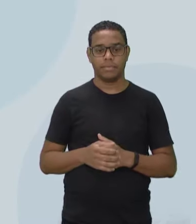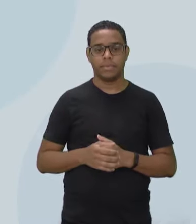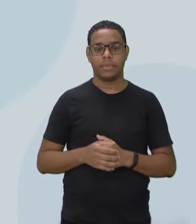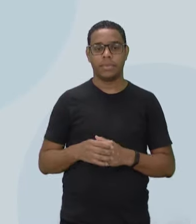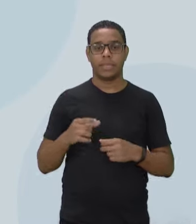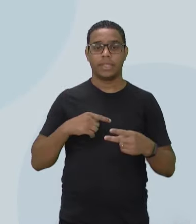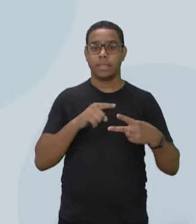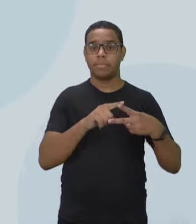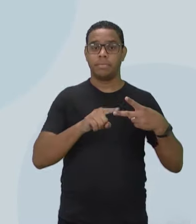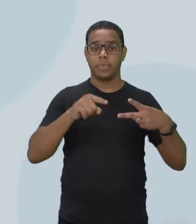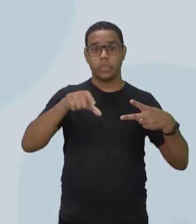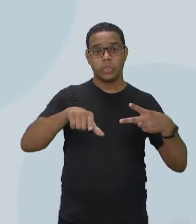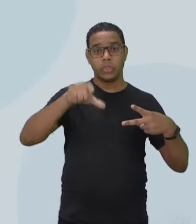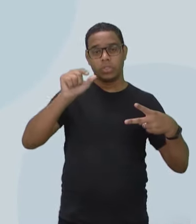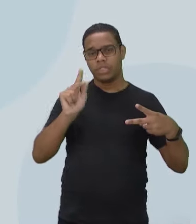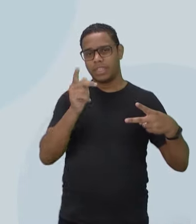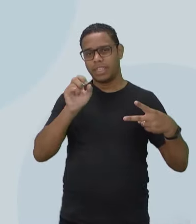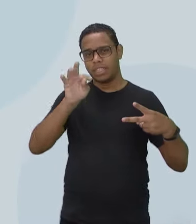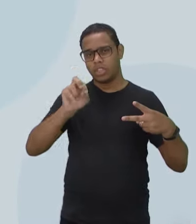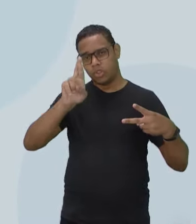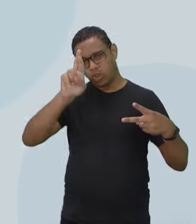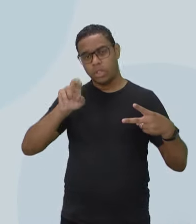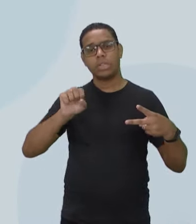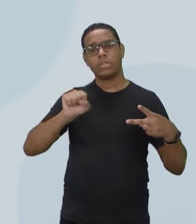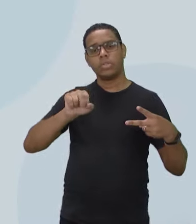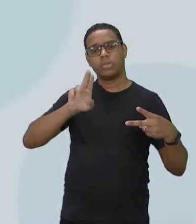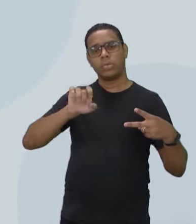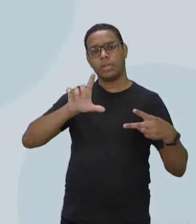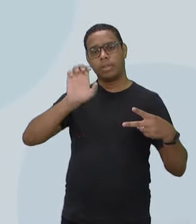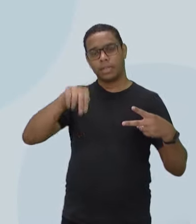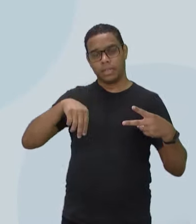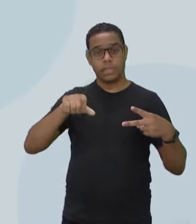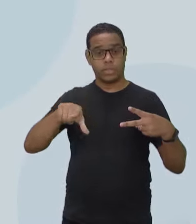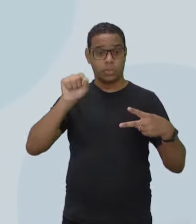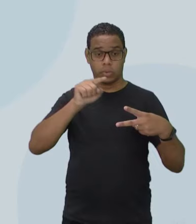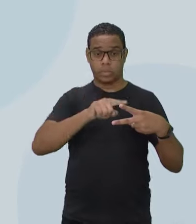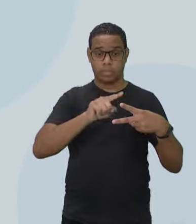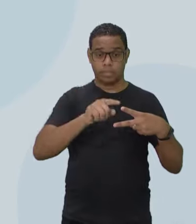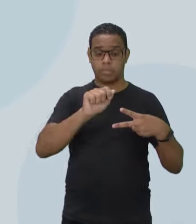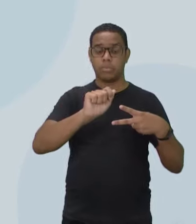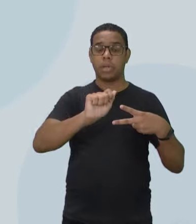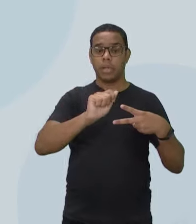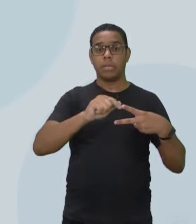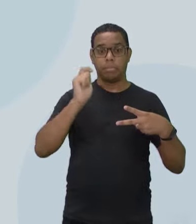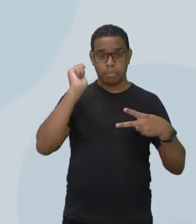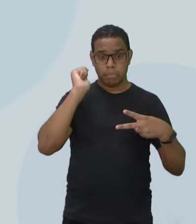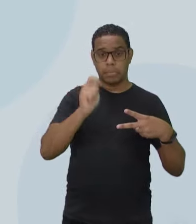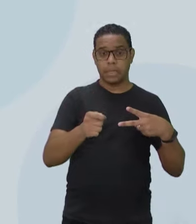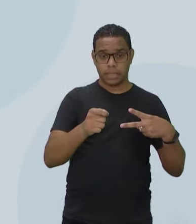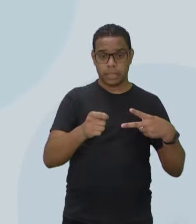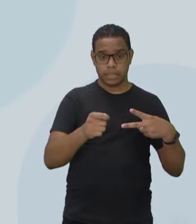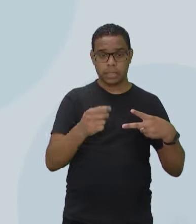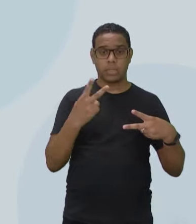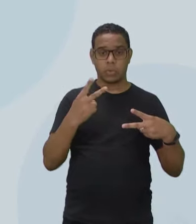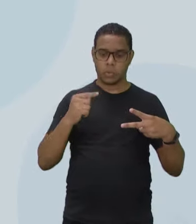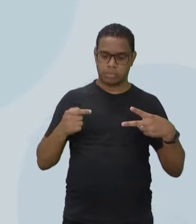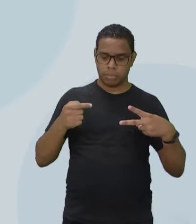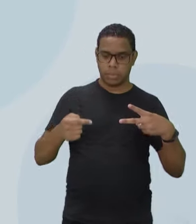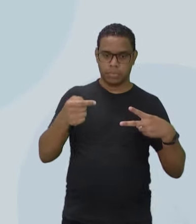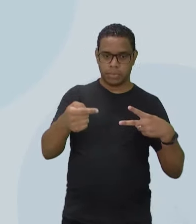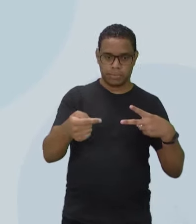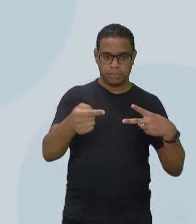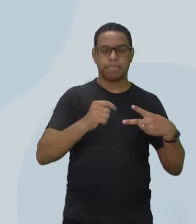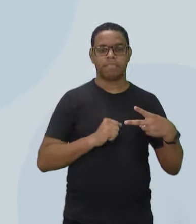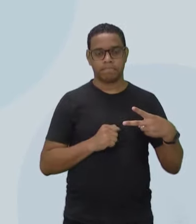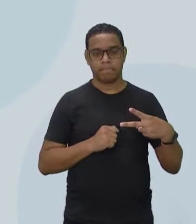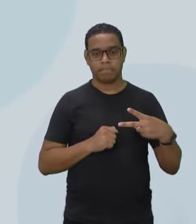2 decisões aí que o Heitor e a Suelen tomaram aí comigo. Pagar a conta avança 2 casas.